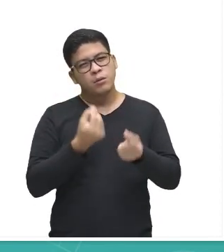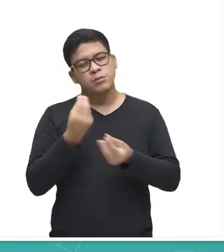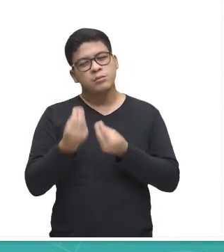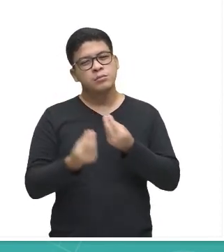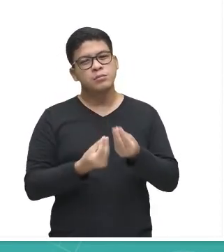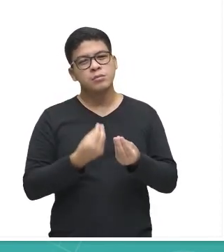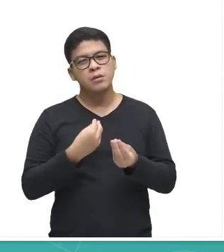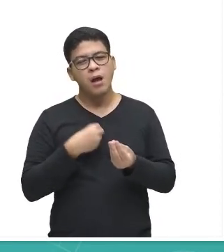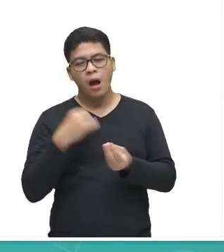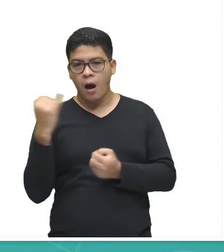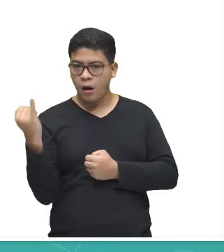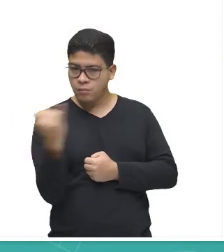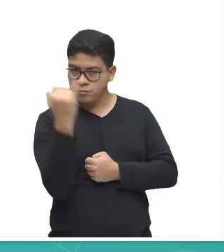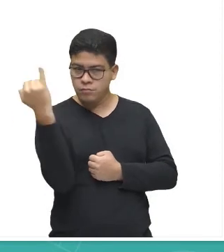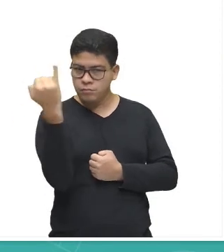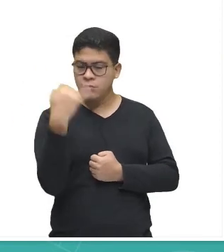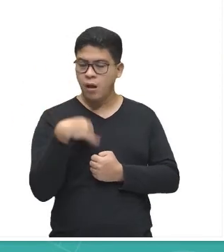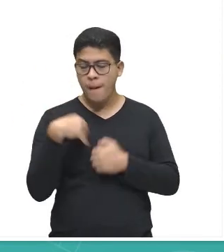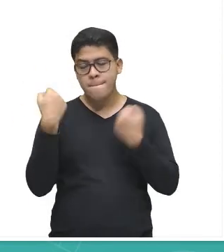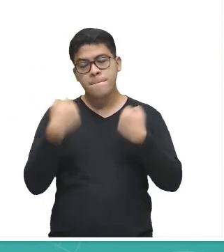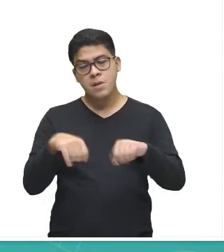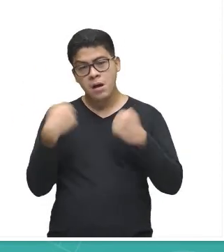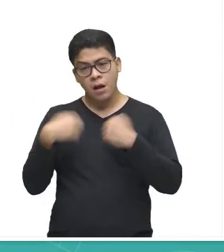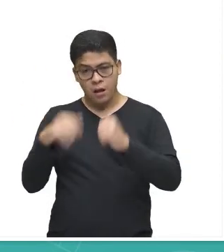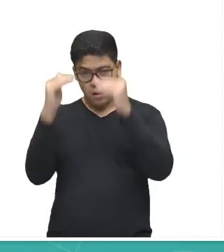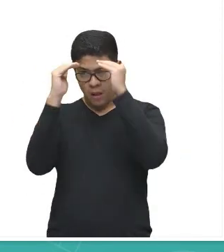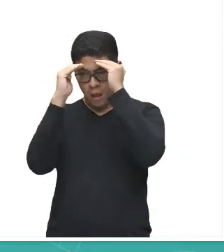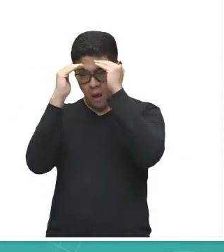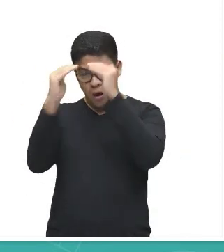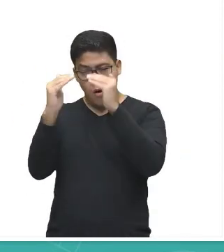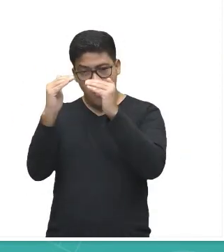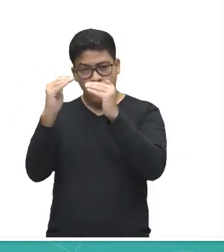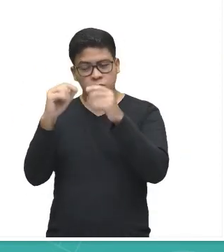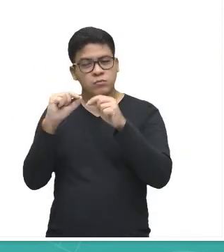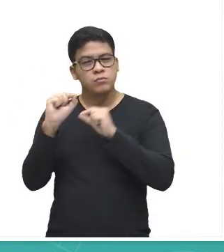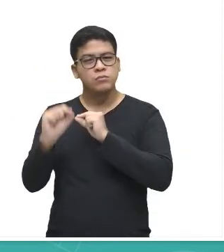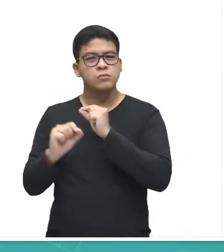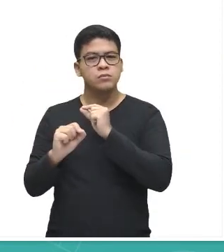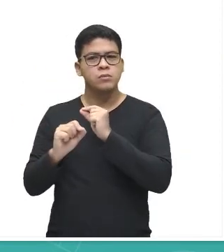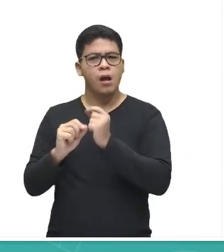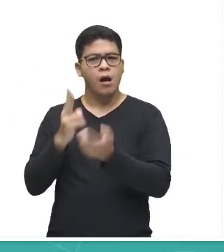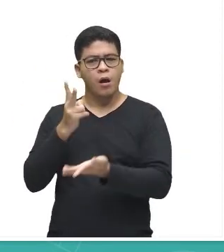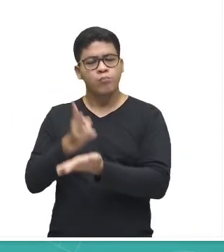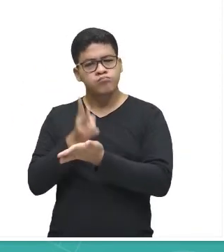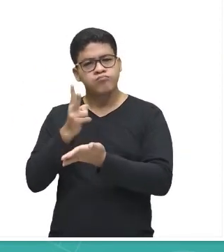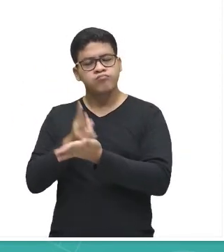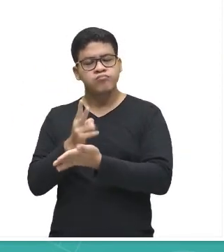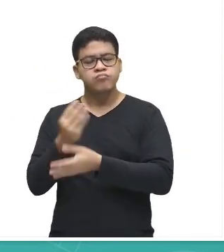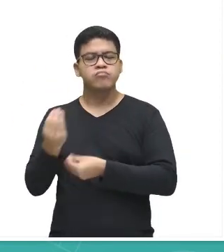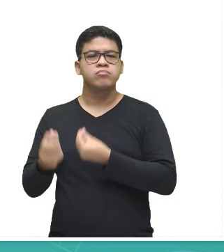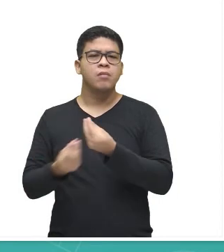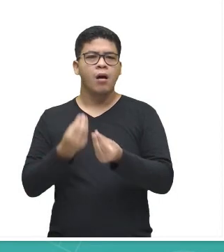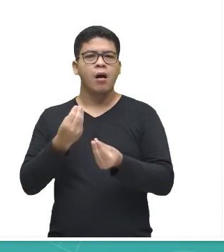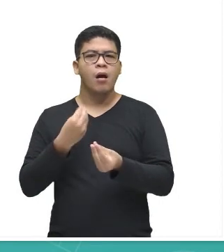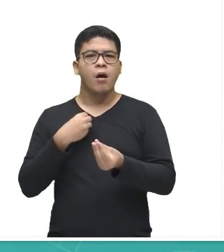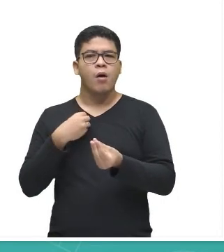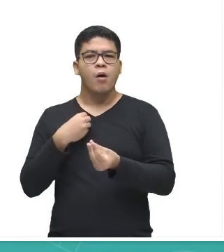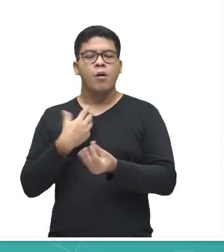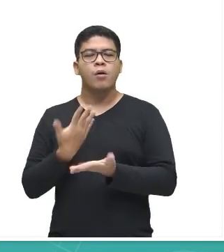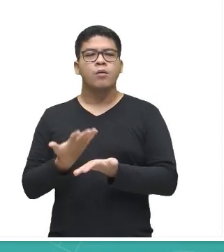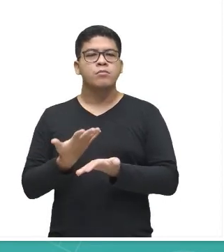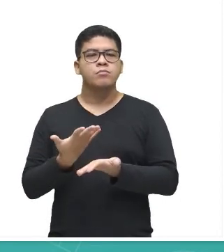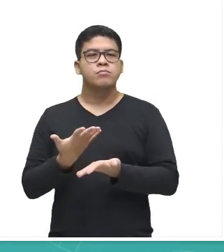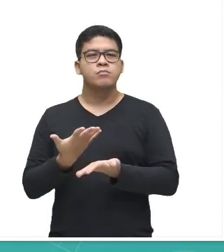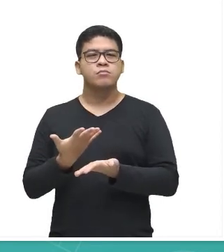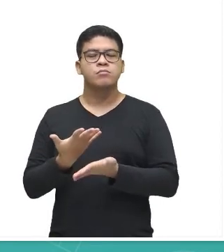perceber a importância do respeito, da confiança, da disciplina e vocês